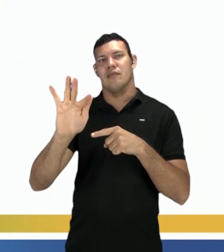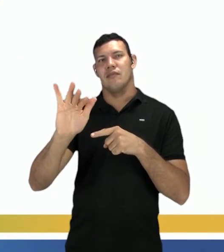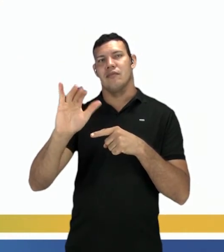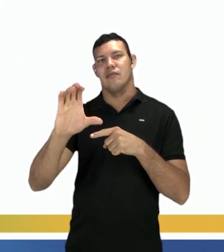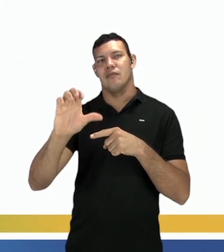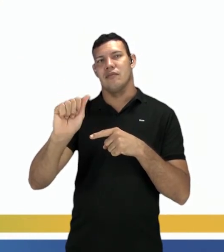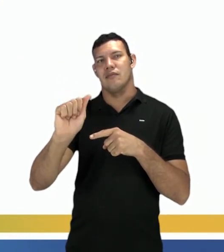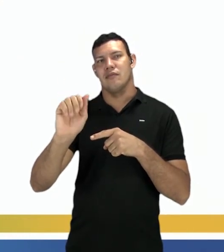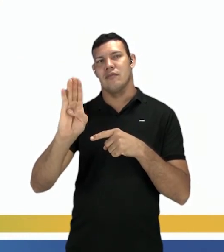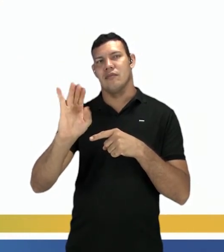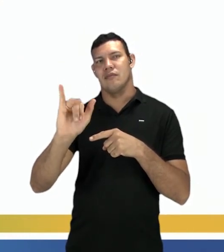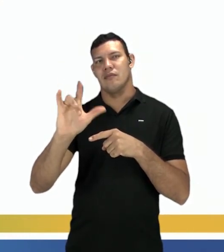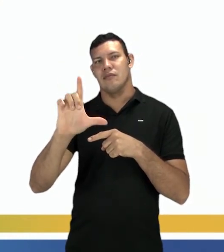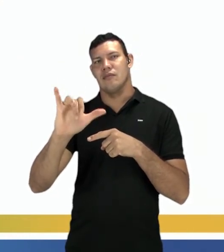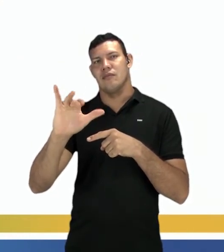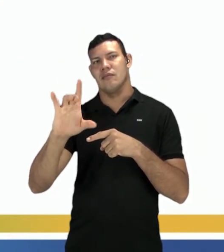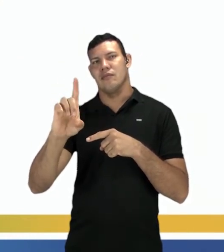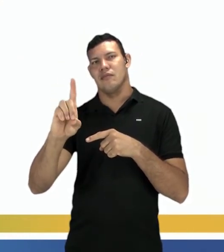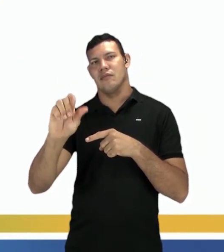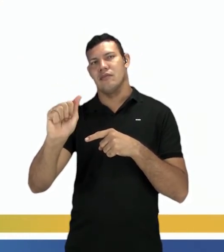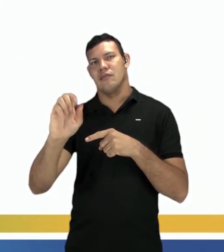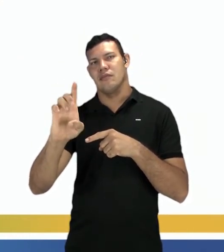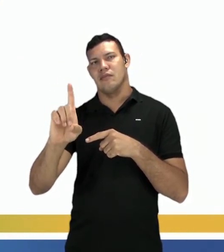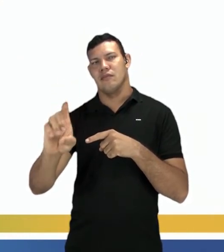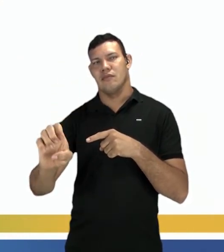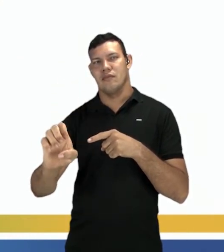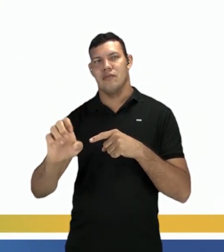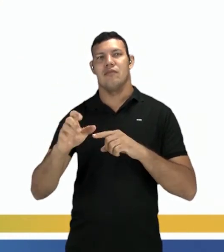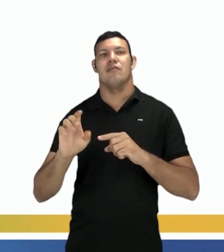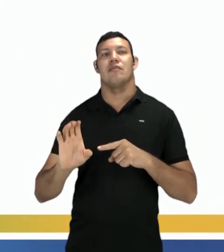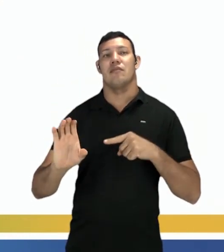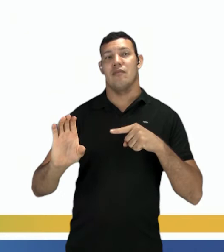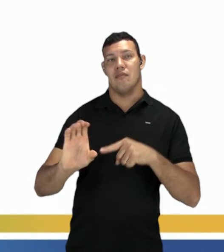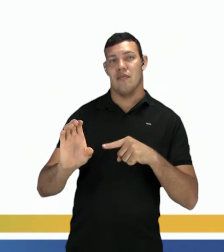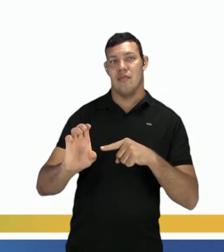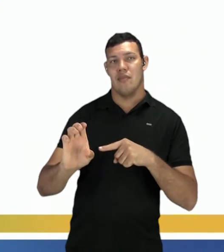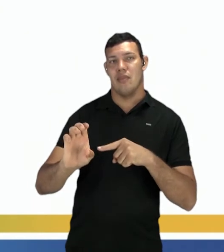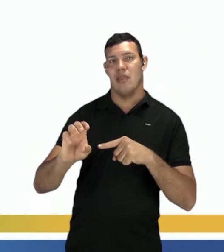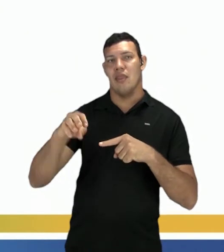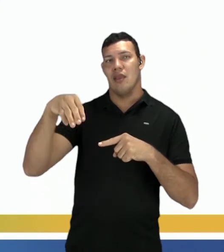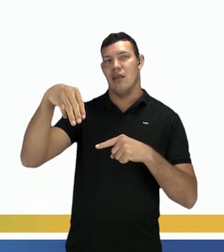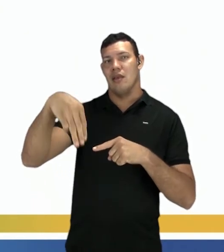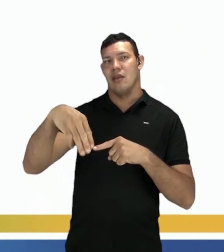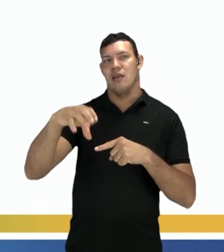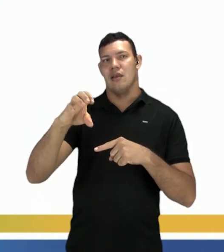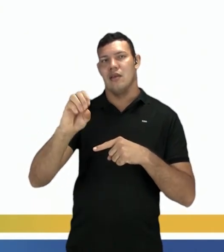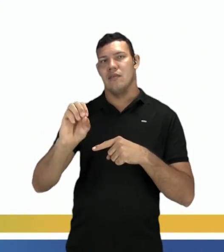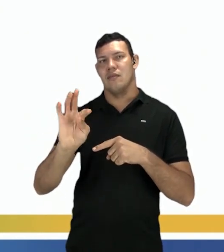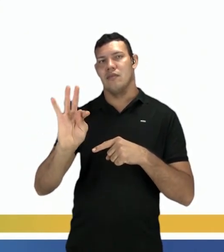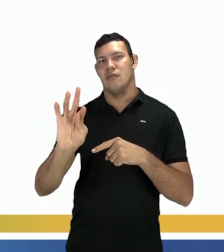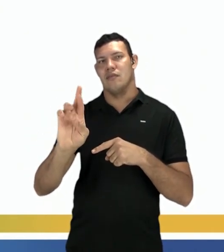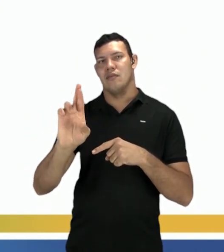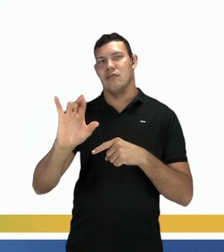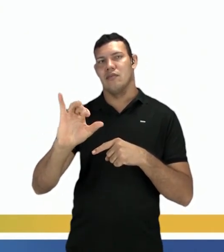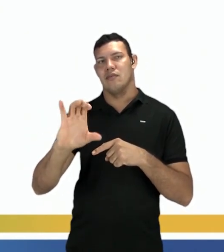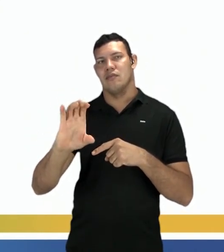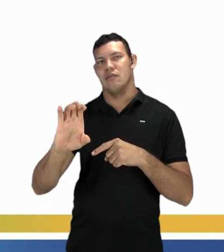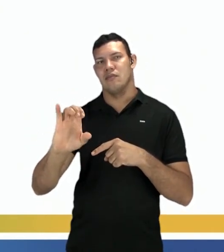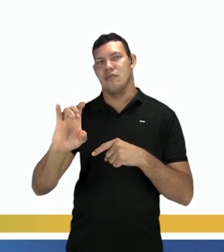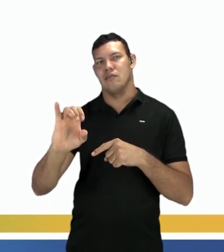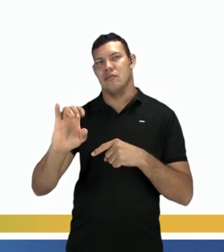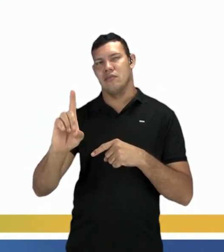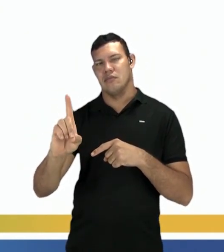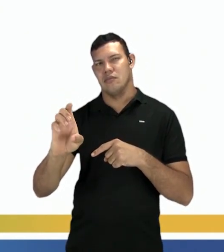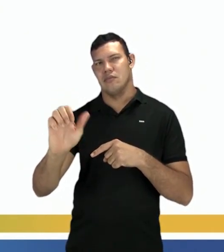verificabilidade. Interessante, né? Vamos analisar um pouco mais. C, ao princípio da motricidade. Não, isso aqui não está